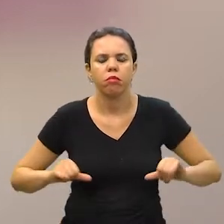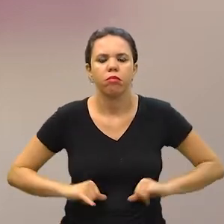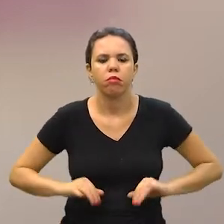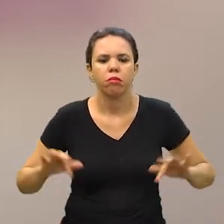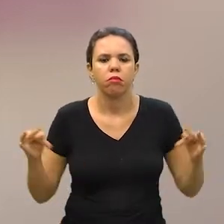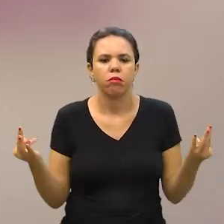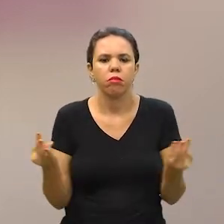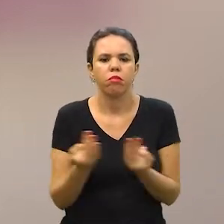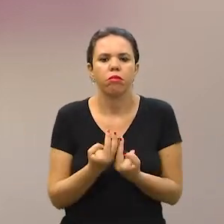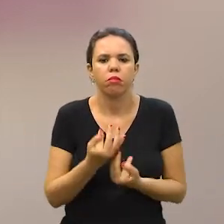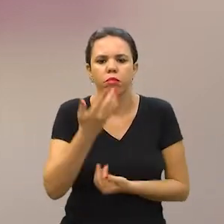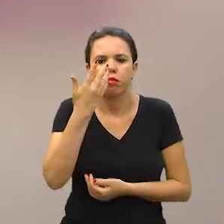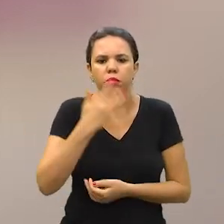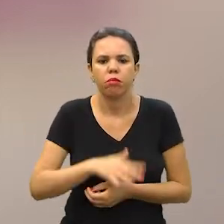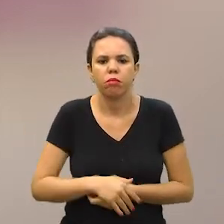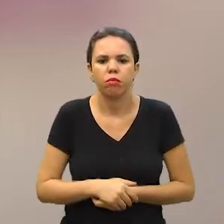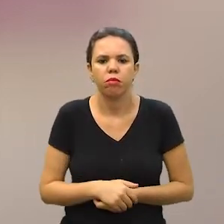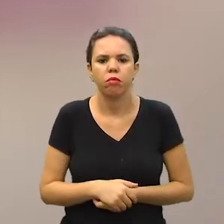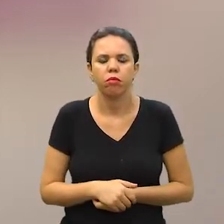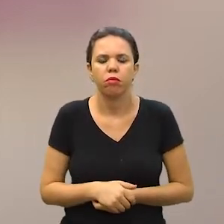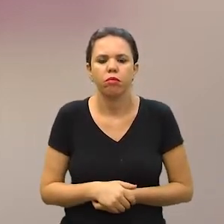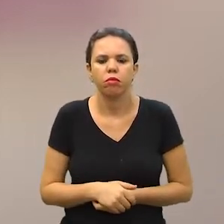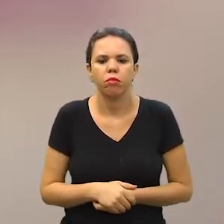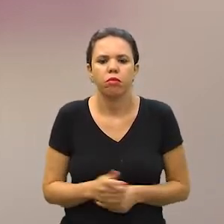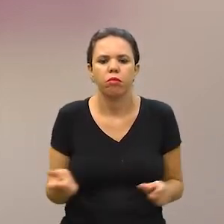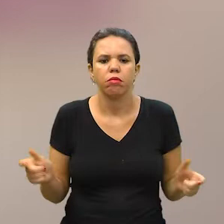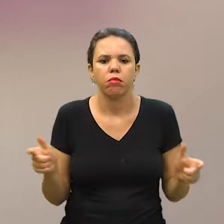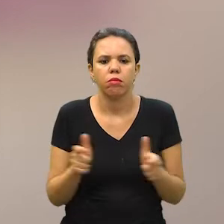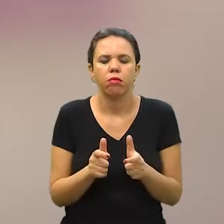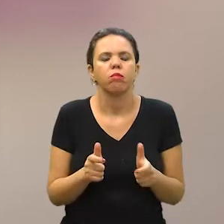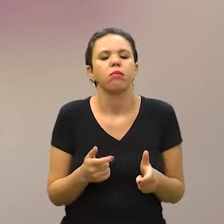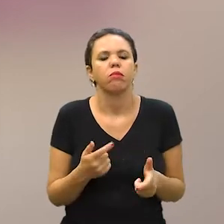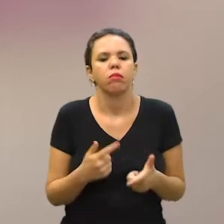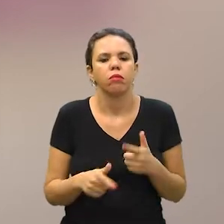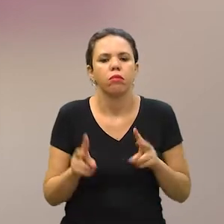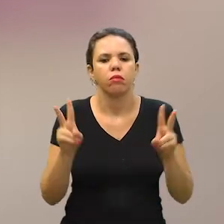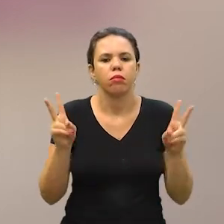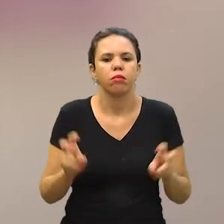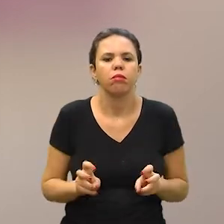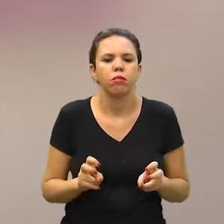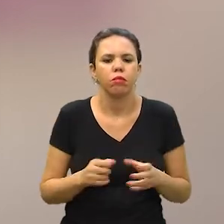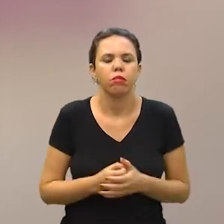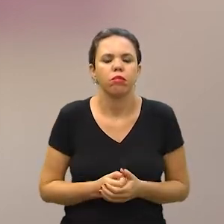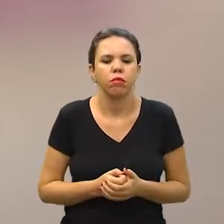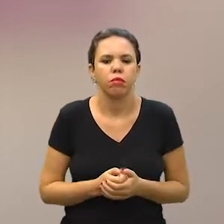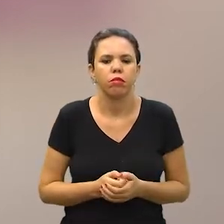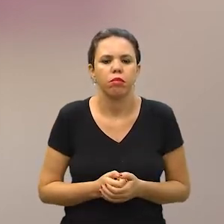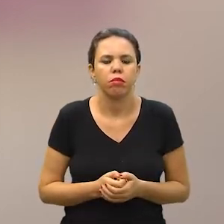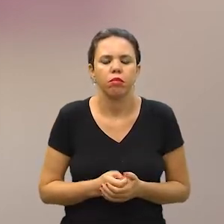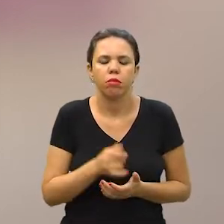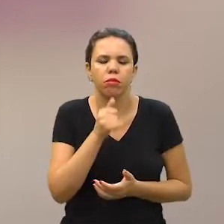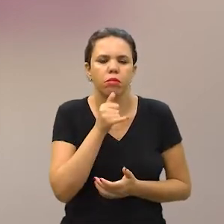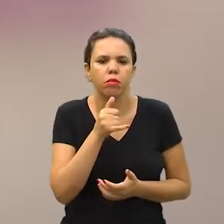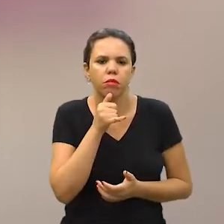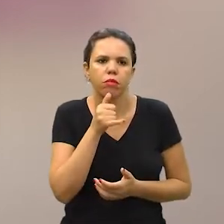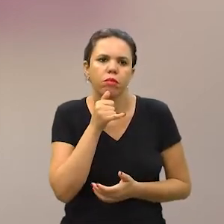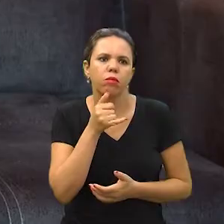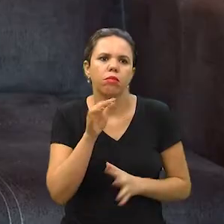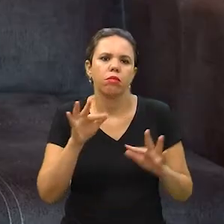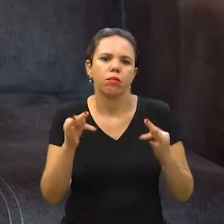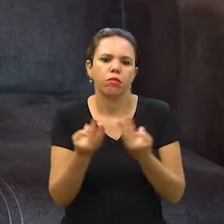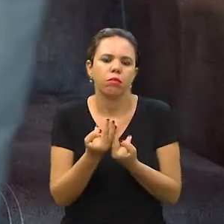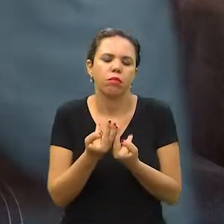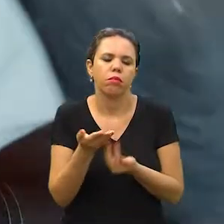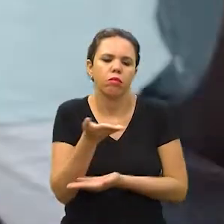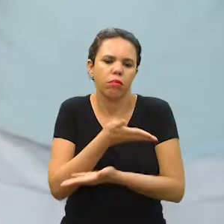família, um sofrimento para a criança, e isso vai minando muitas questões, a gente diz, né? Isso vai minando, a gente diz assim, o